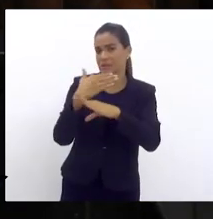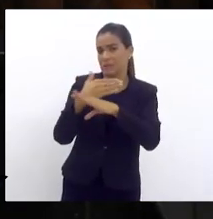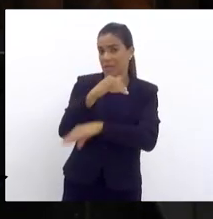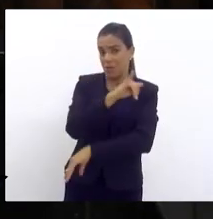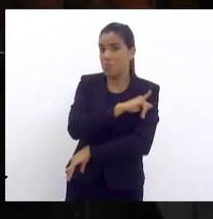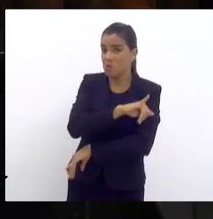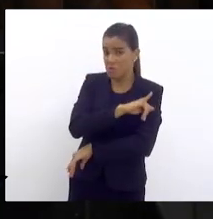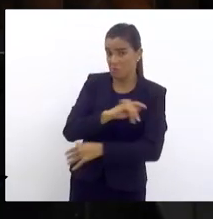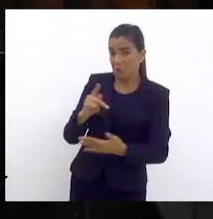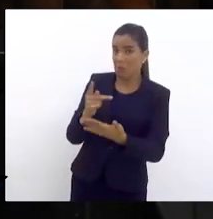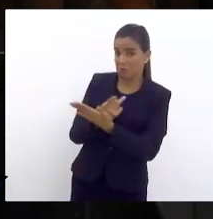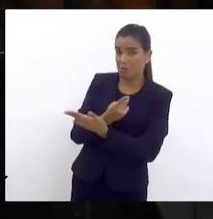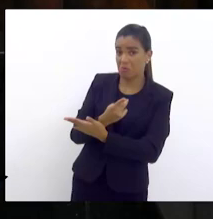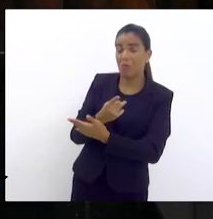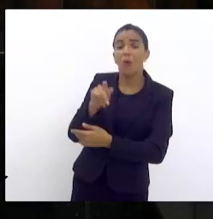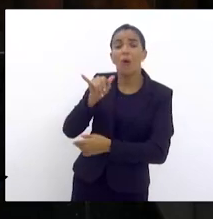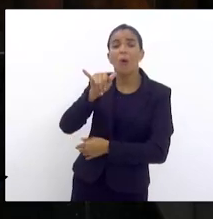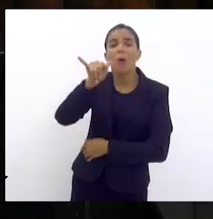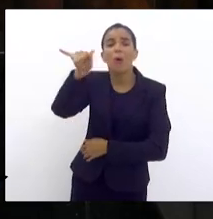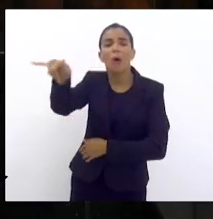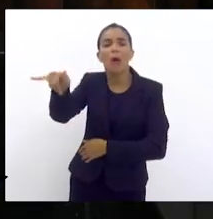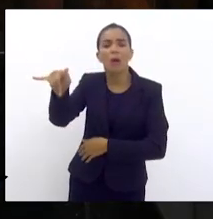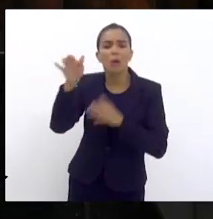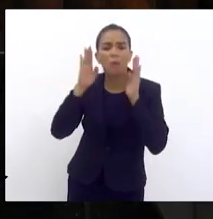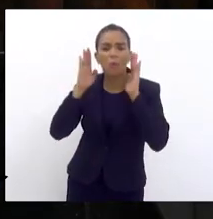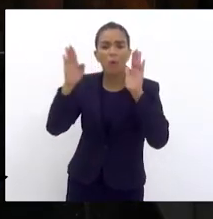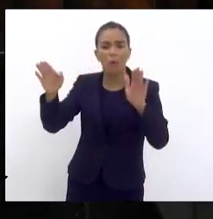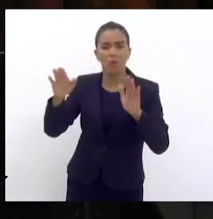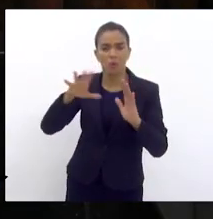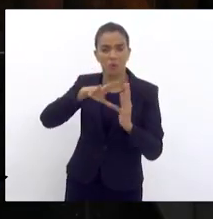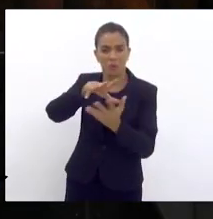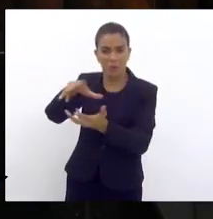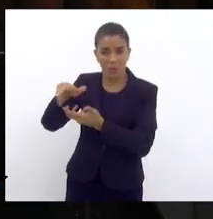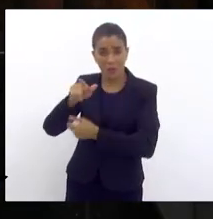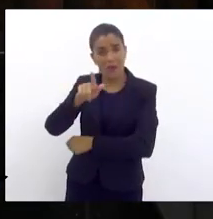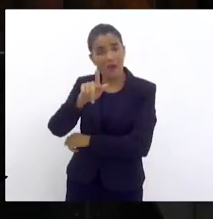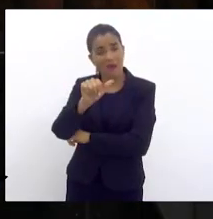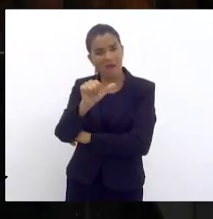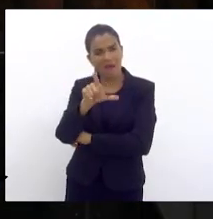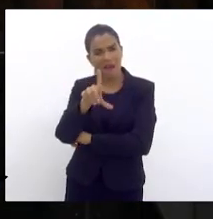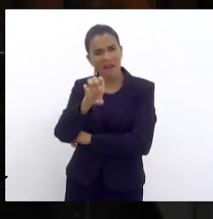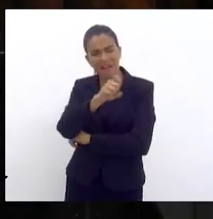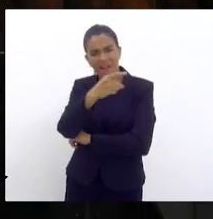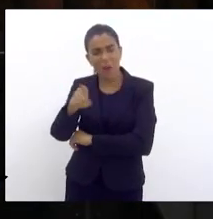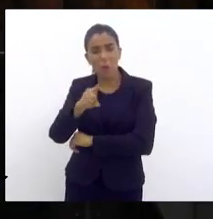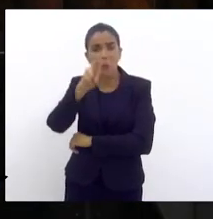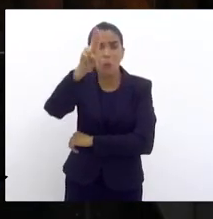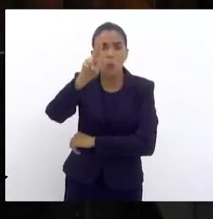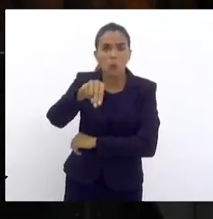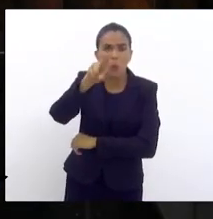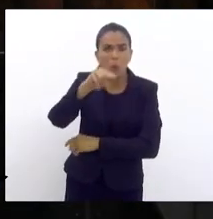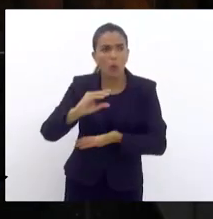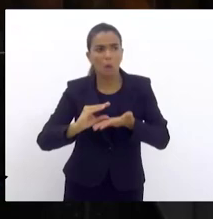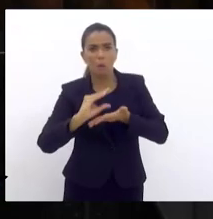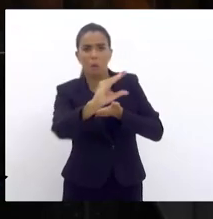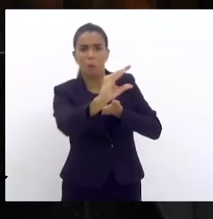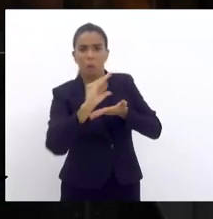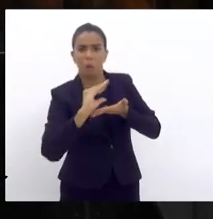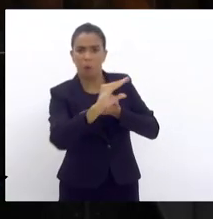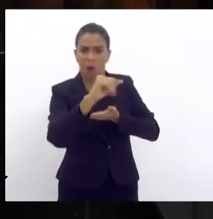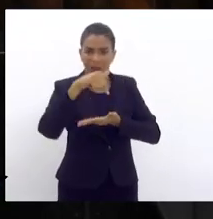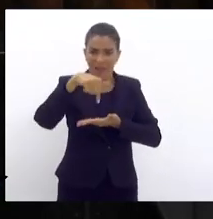de Janeiro para o Aeroporto Internacional do Galeão nunca teve incentivo no que havia